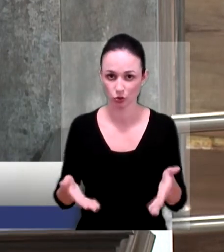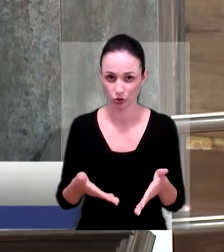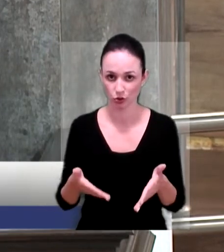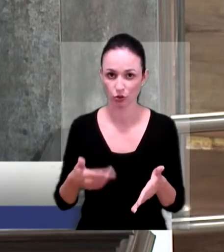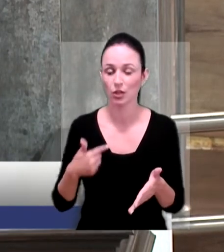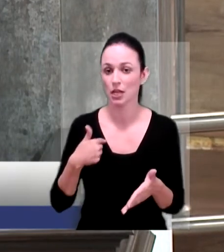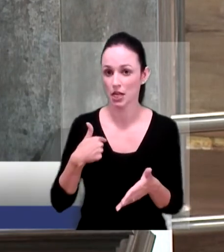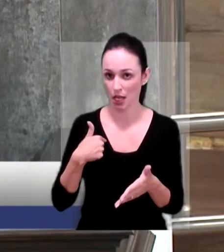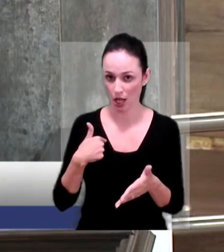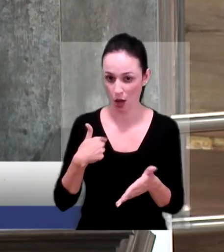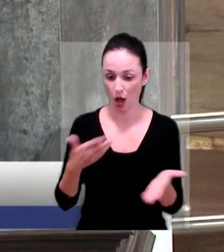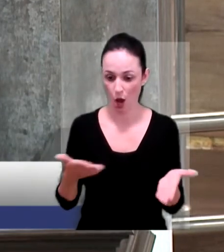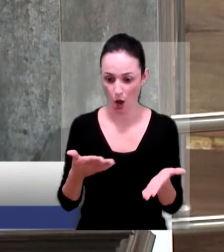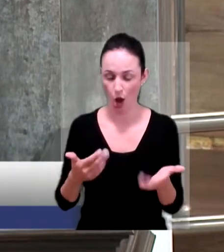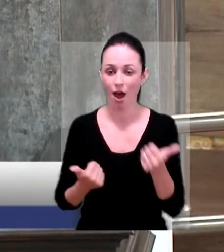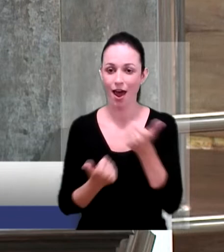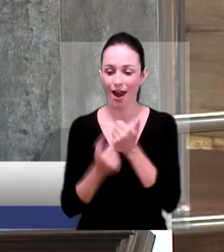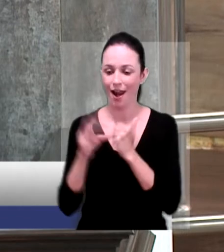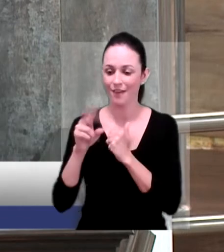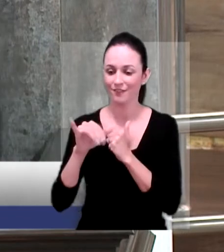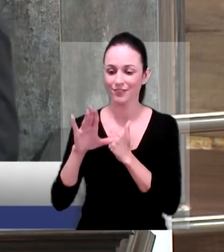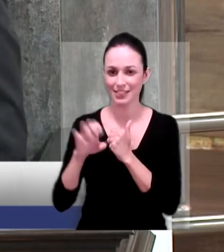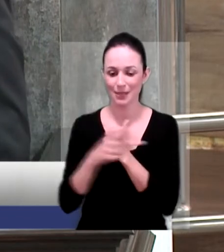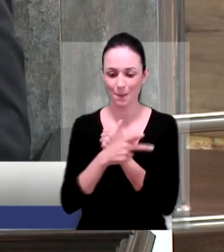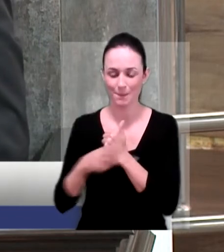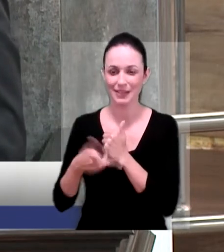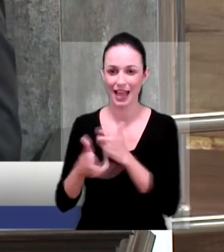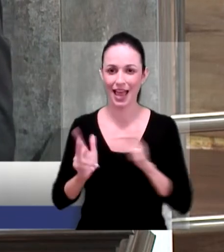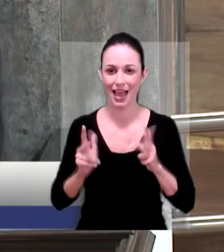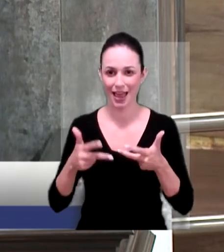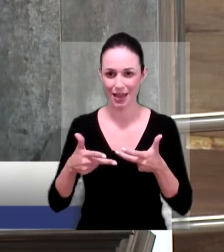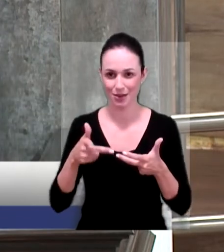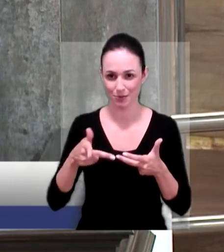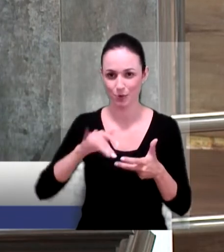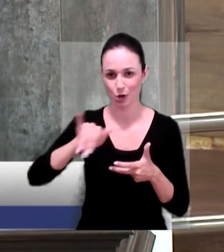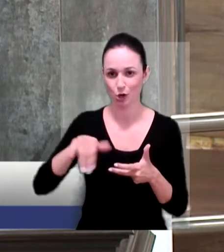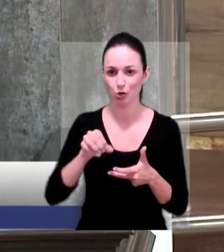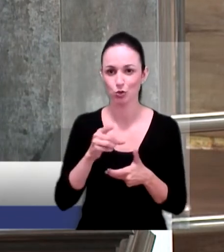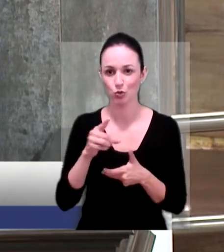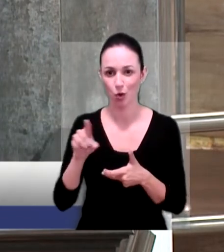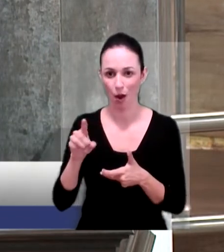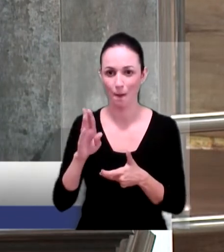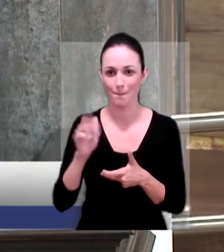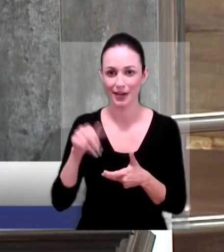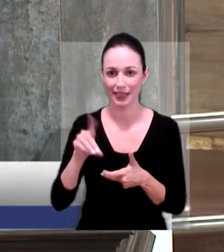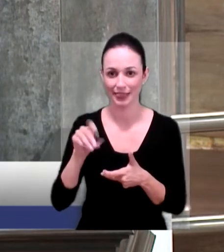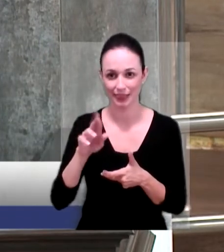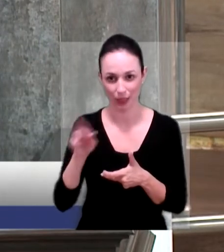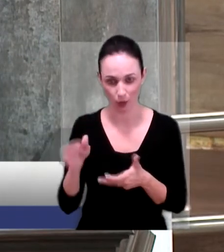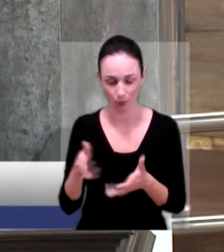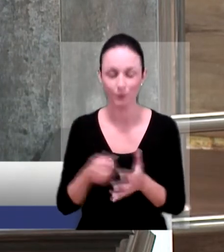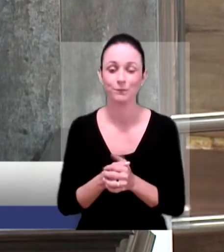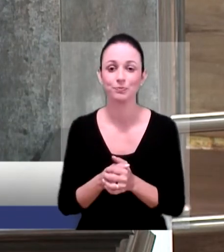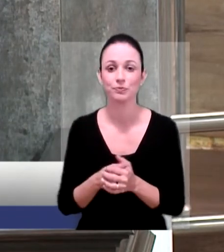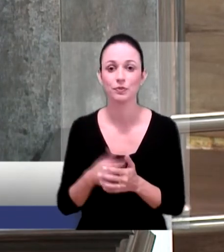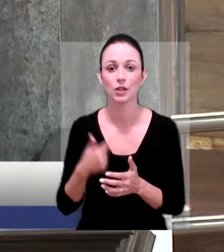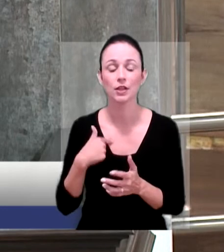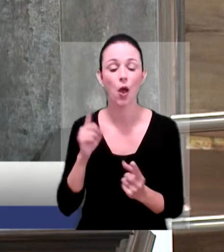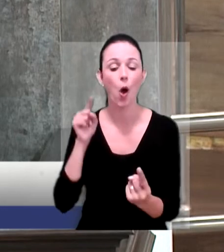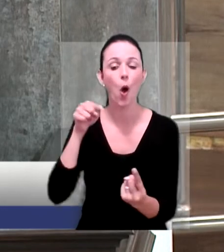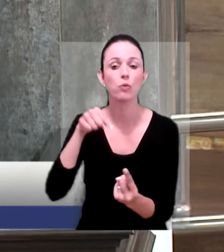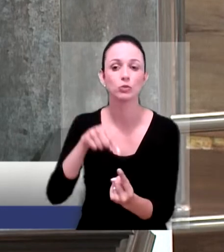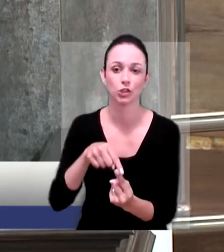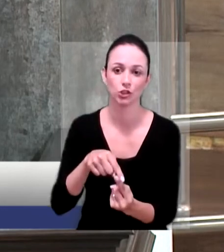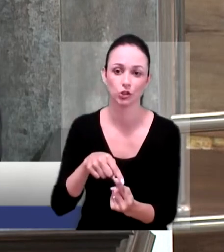João Brandão, porque tenho objetivo e tenho a capacidade de estar perto, de